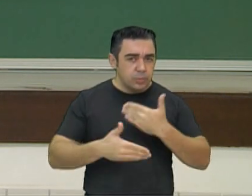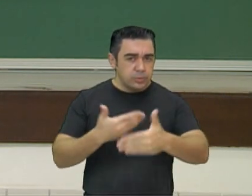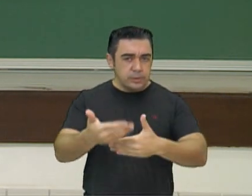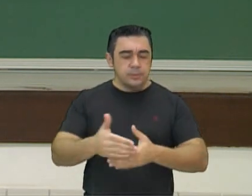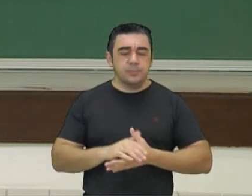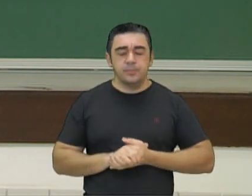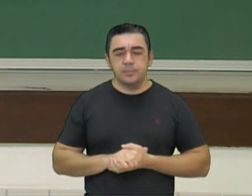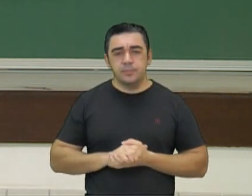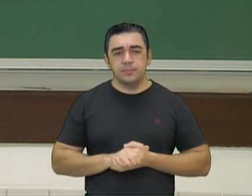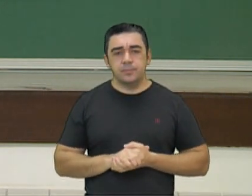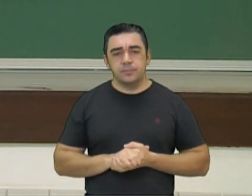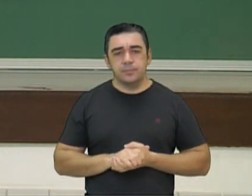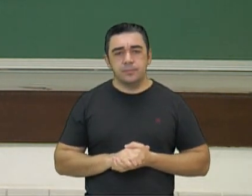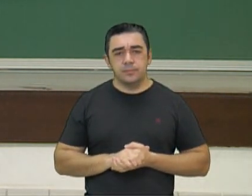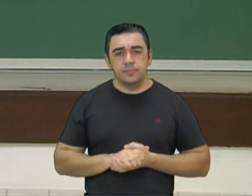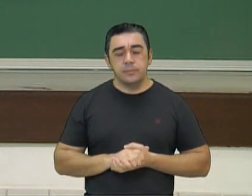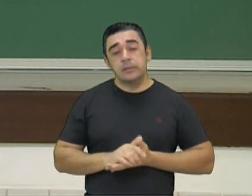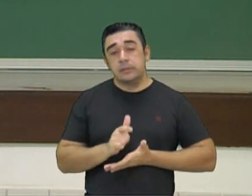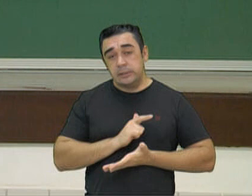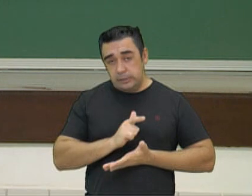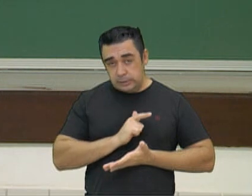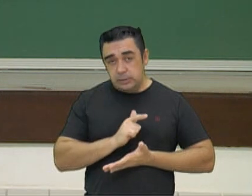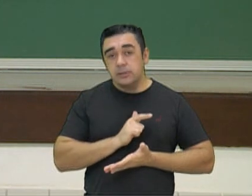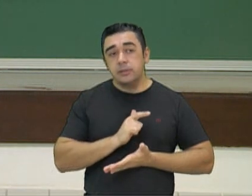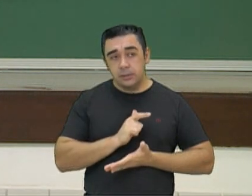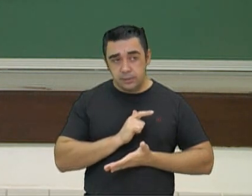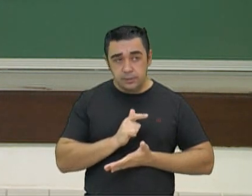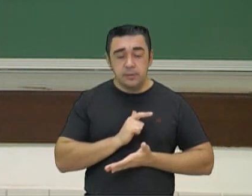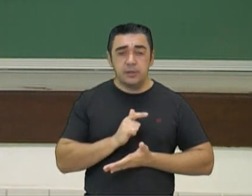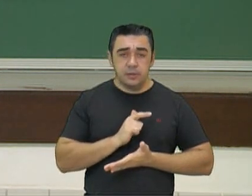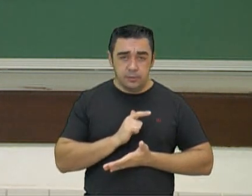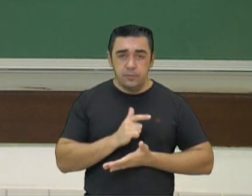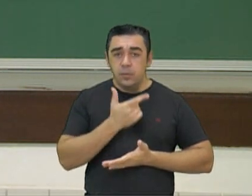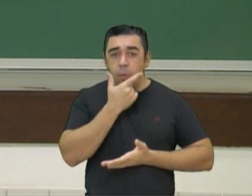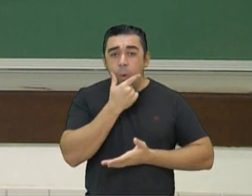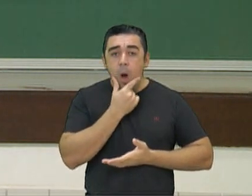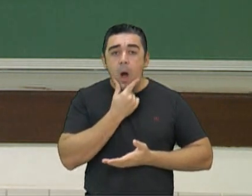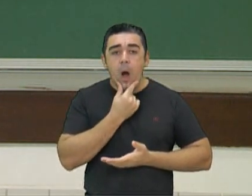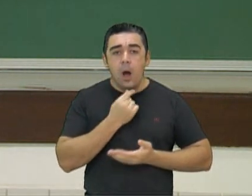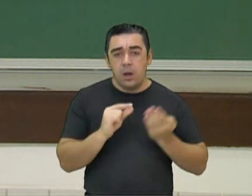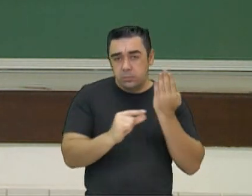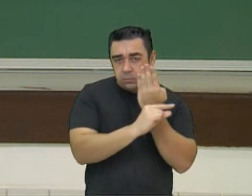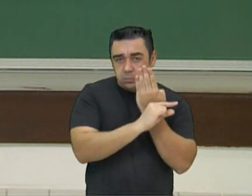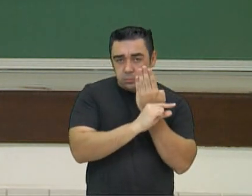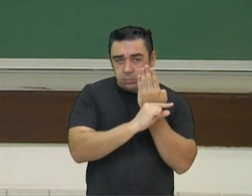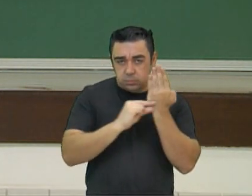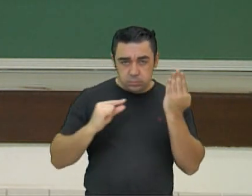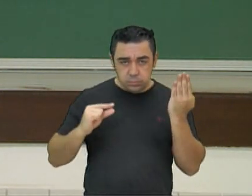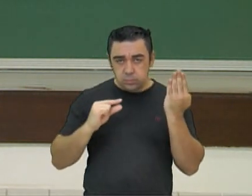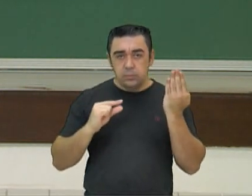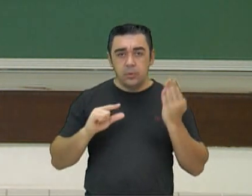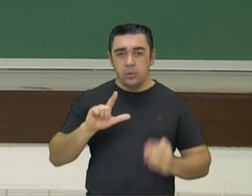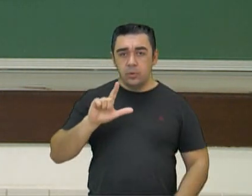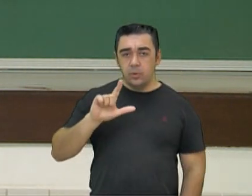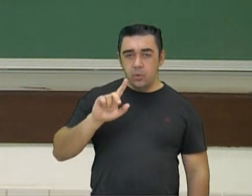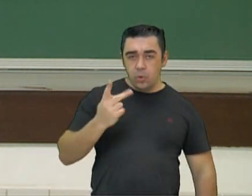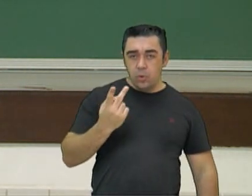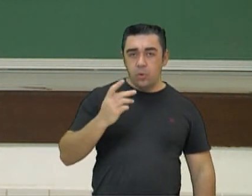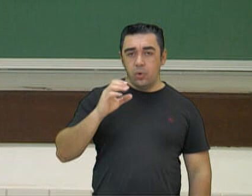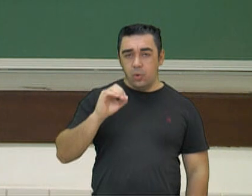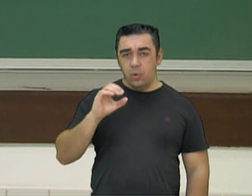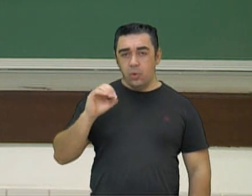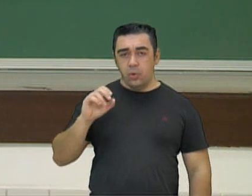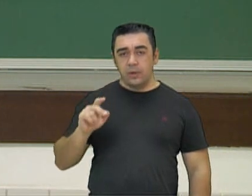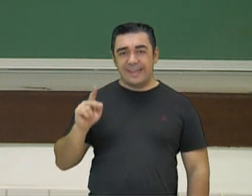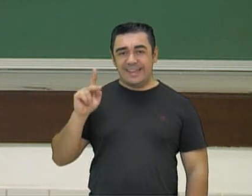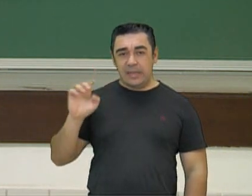aí. Existiu um ser chamado, o físico inglês chamado Robert Hooke.